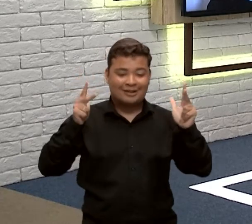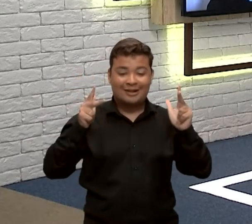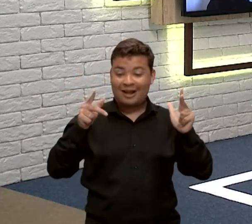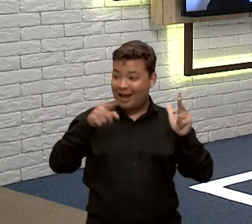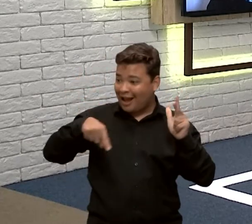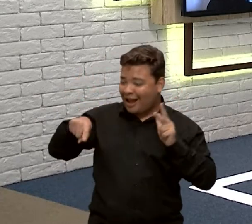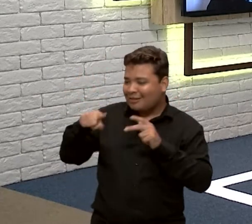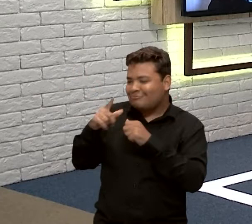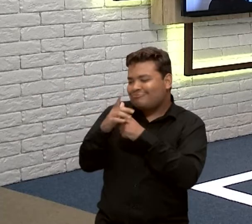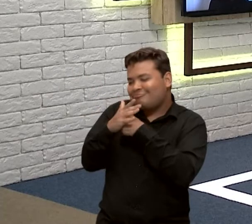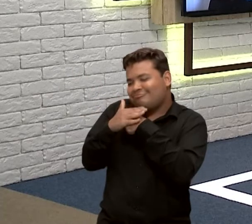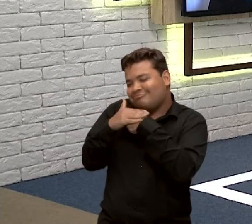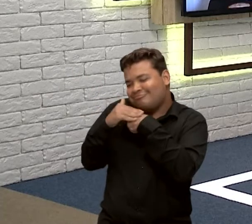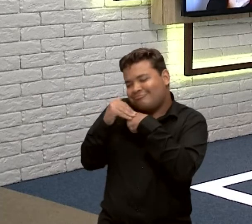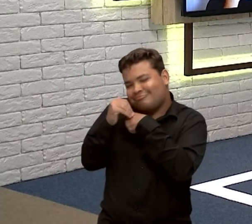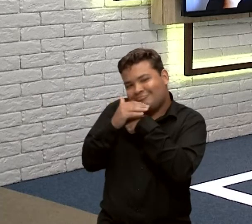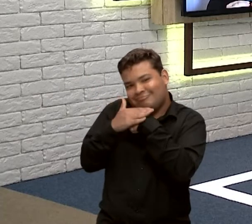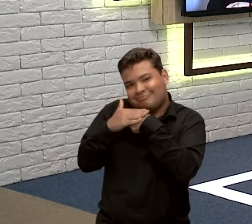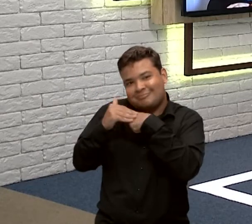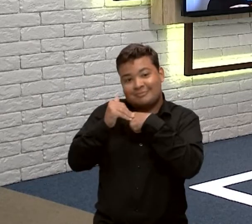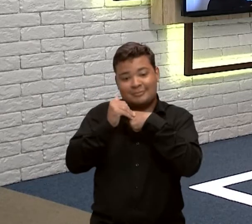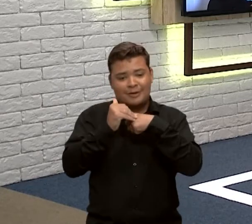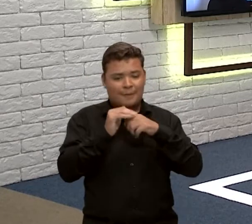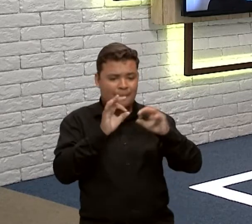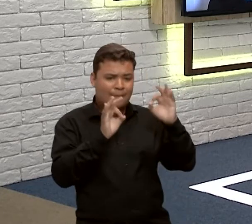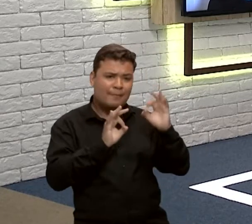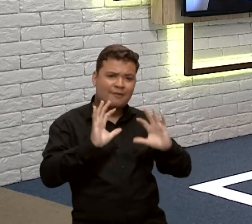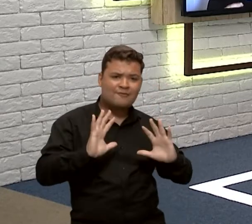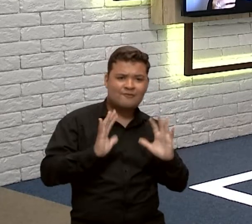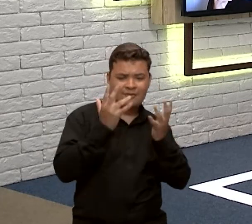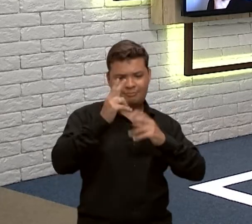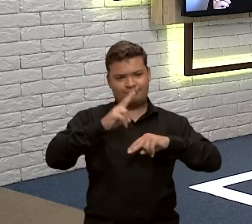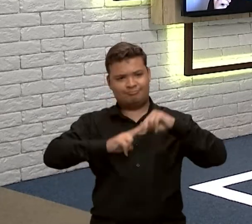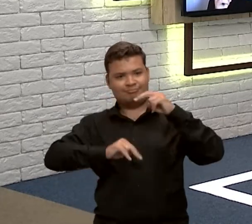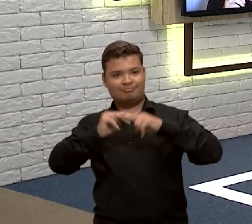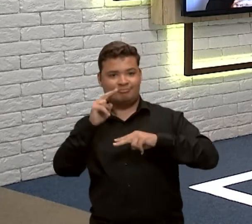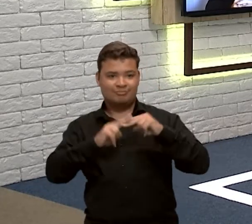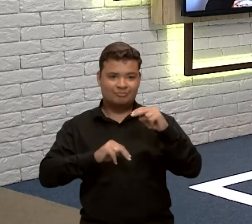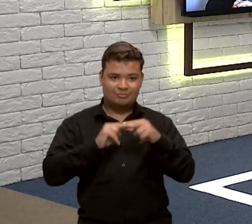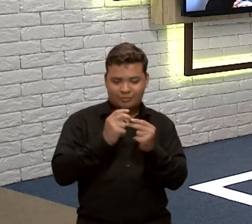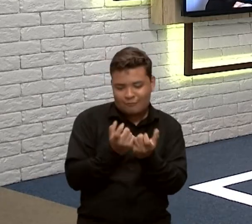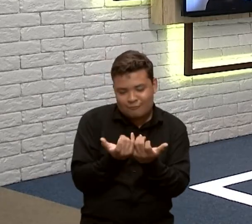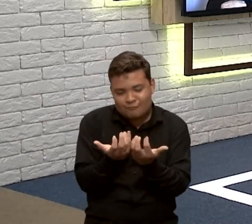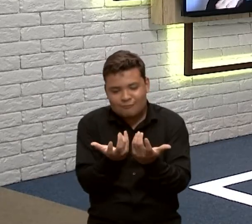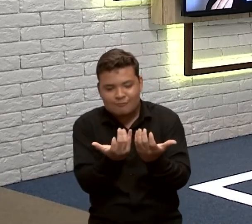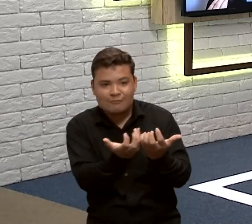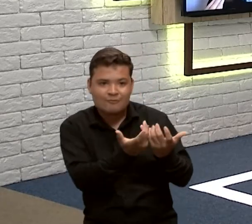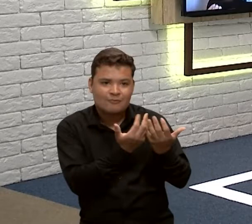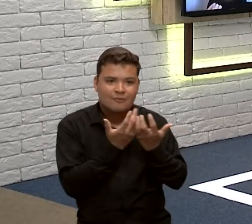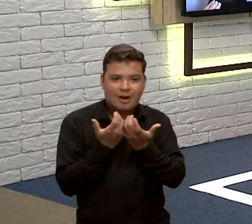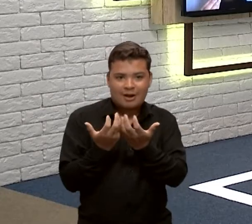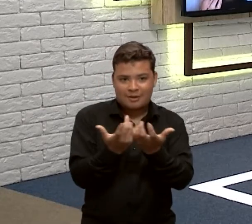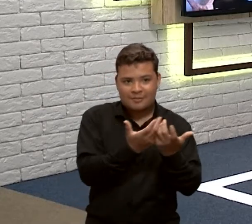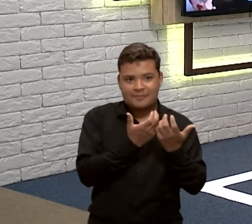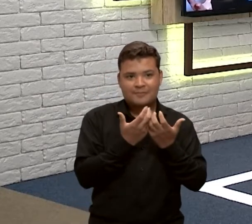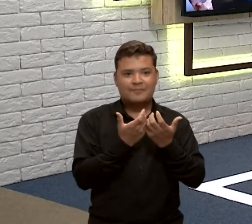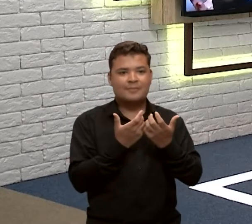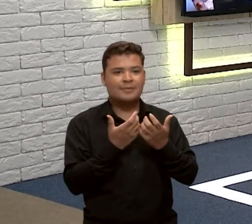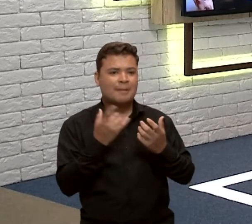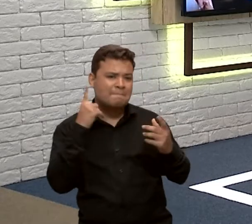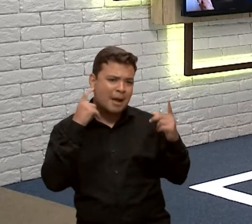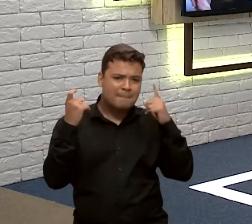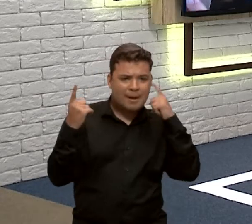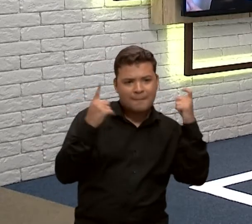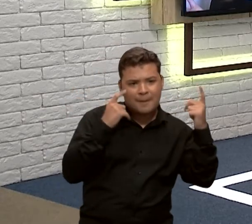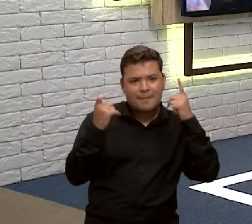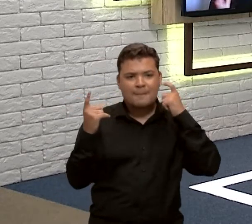querer bem. Festinha de São João, com fogueira e com bombinha. Pé de moleque e rojão,